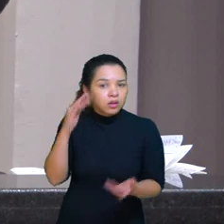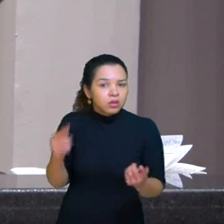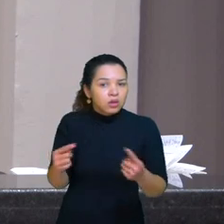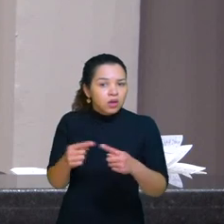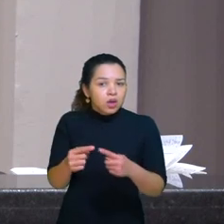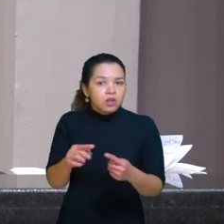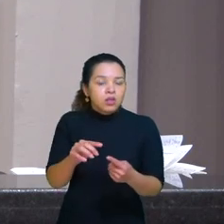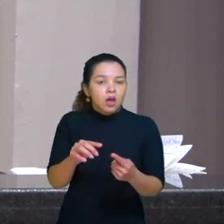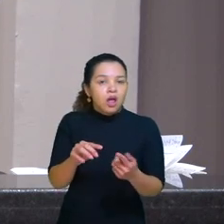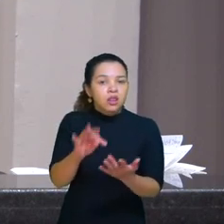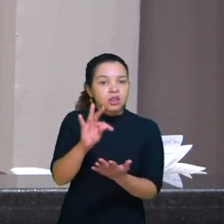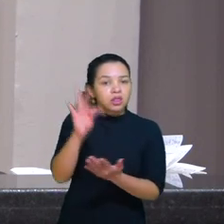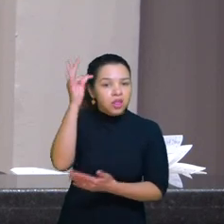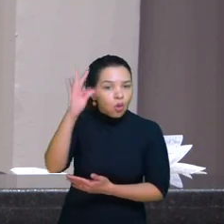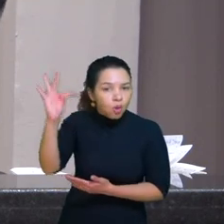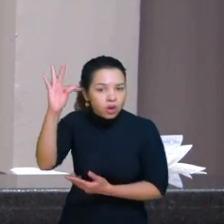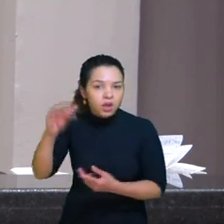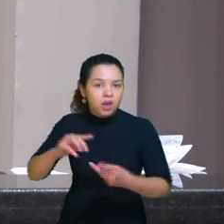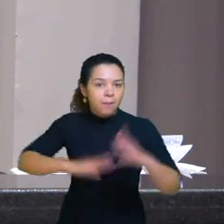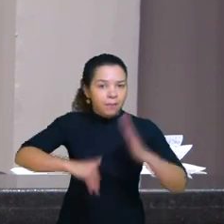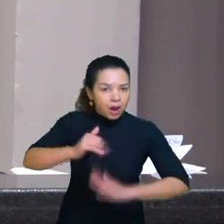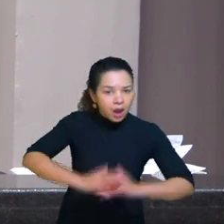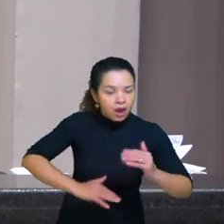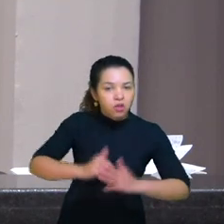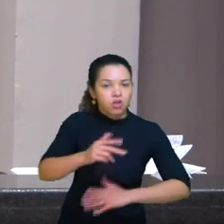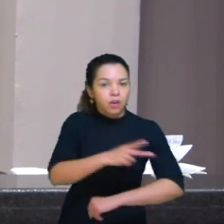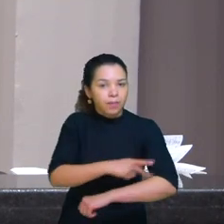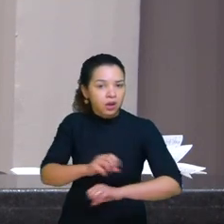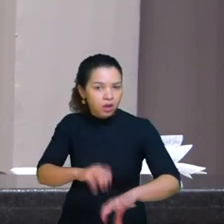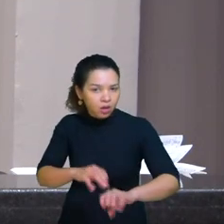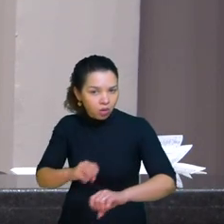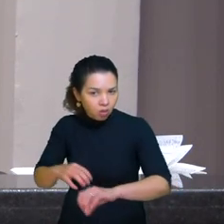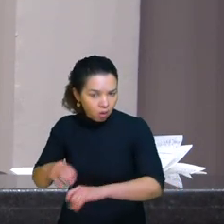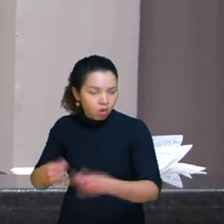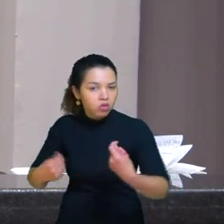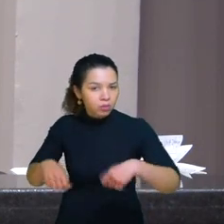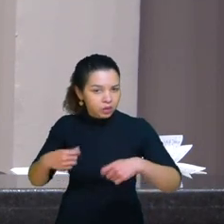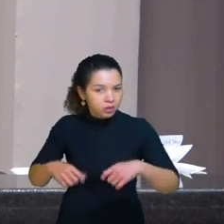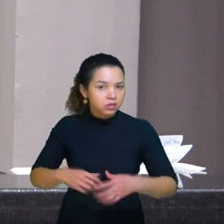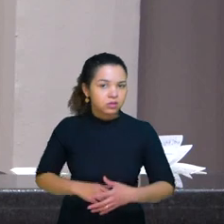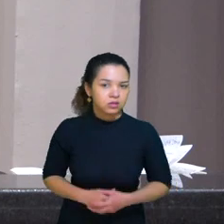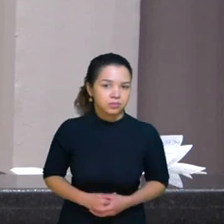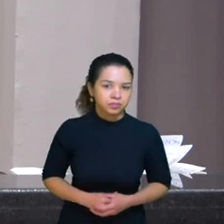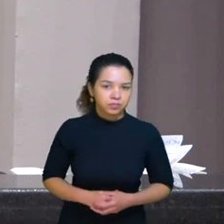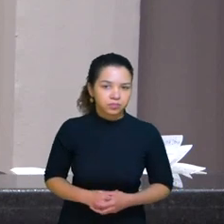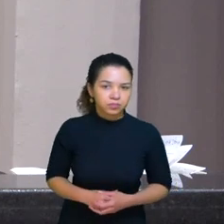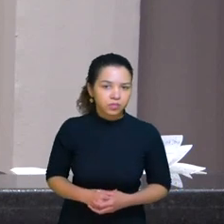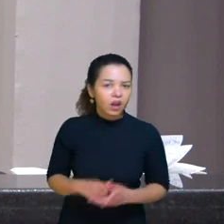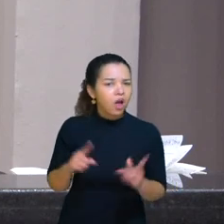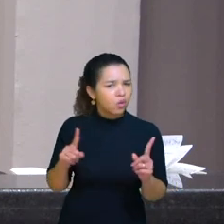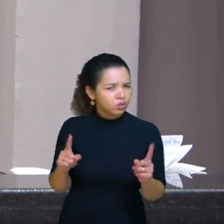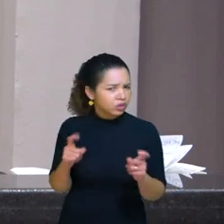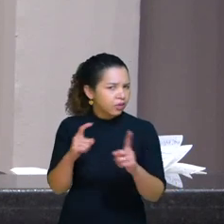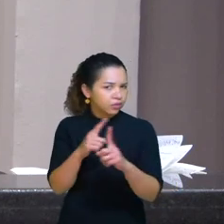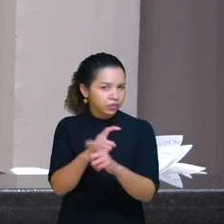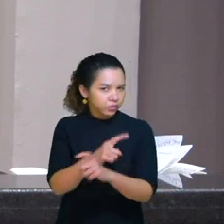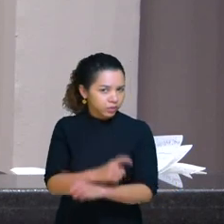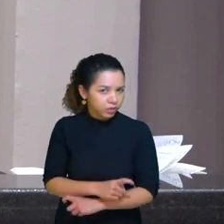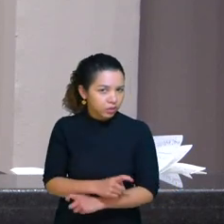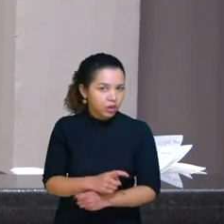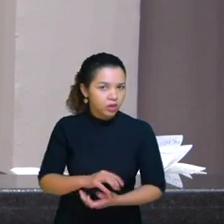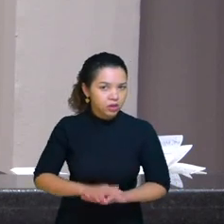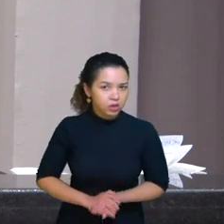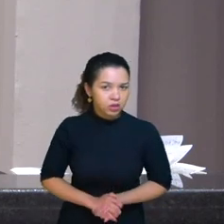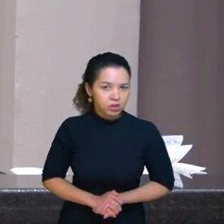pedagógica como orientação permanente das I formadoras Olha isso é um Desafio Isso é Um Desafio